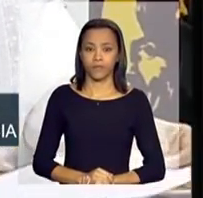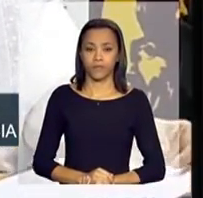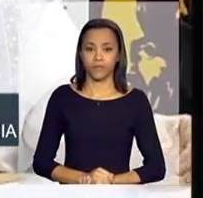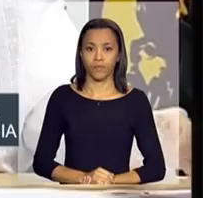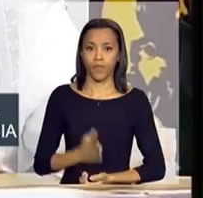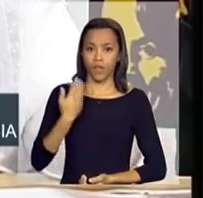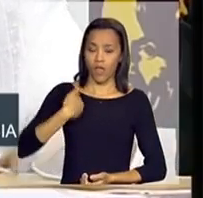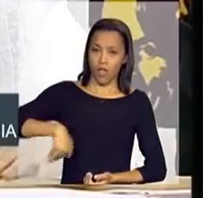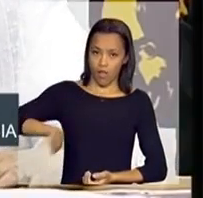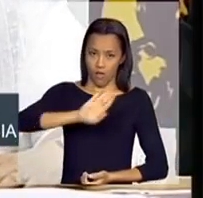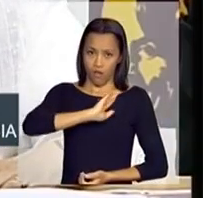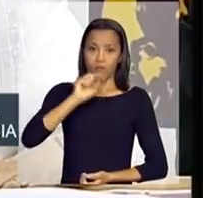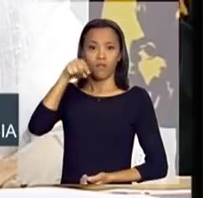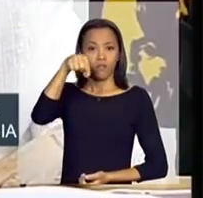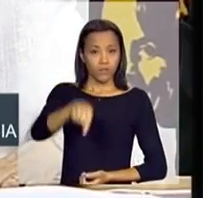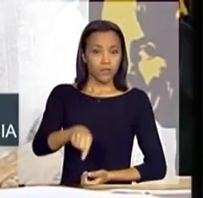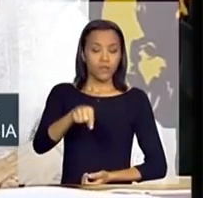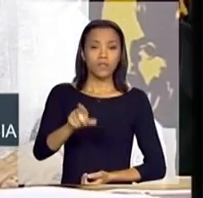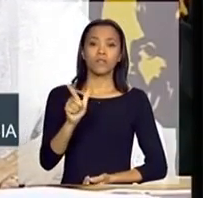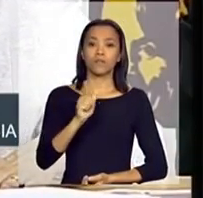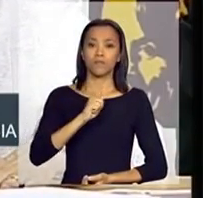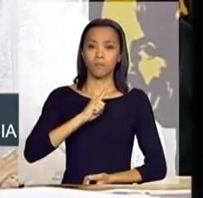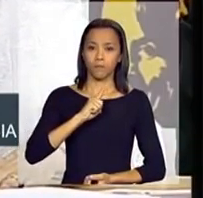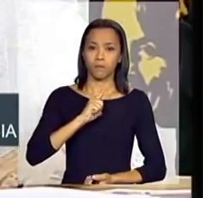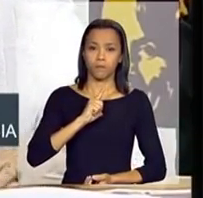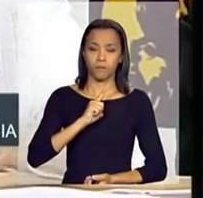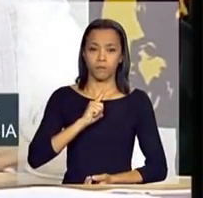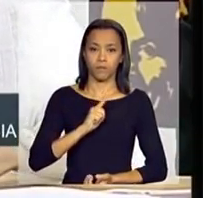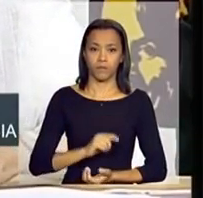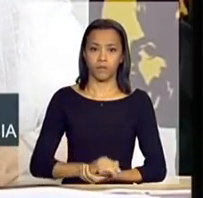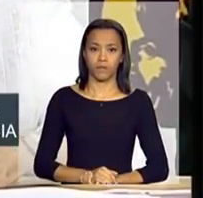nós aqui temos